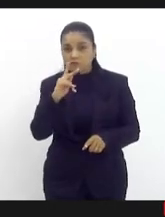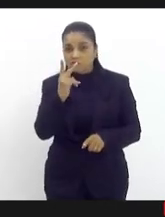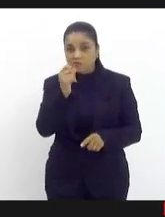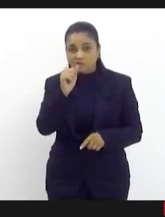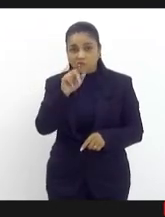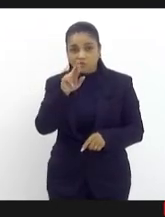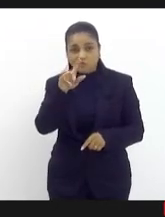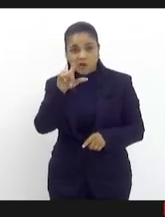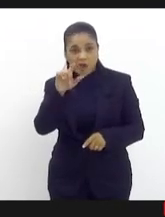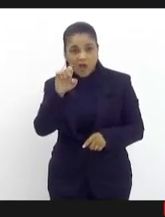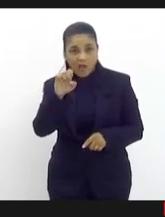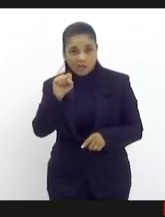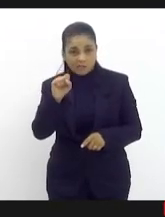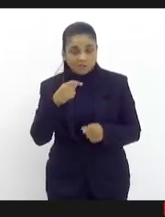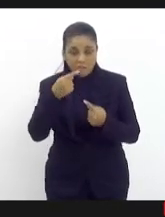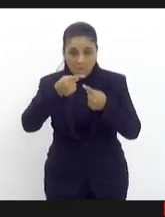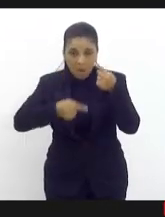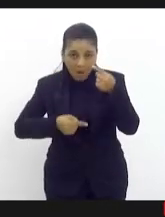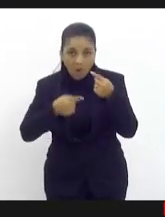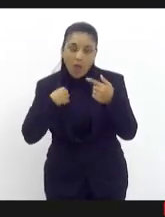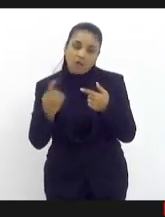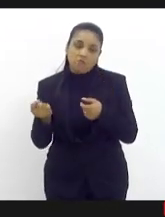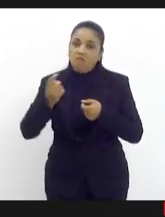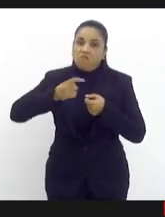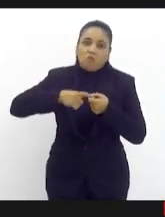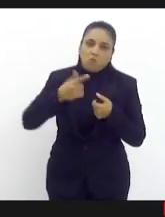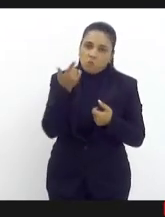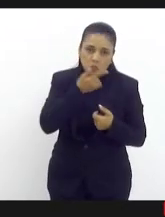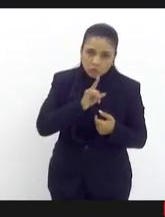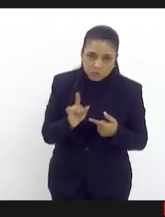voltar a tempo pro Charles. Eu posso fazer isso?